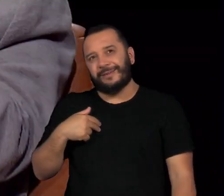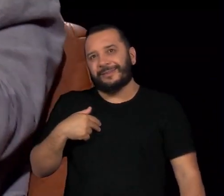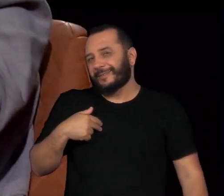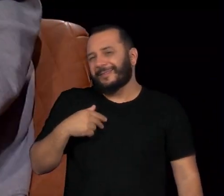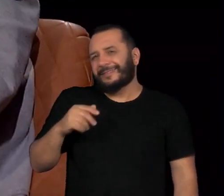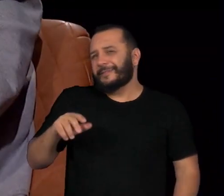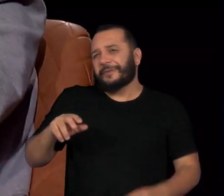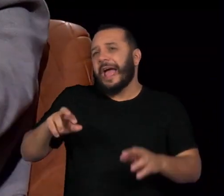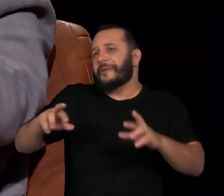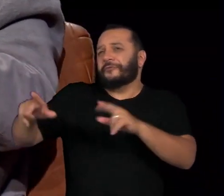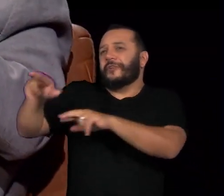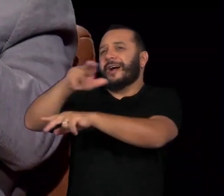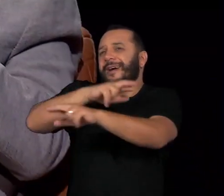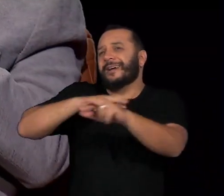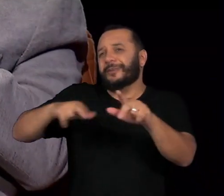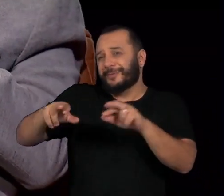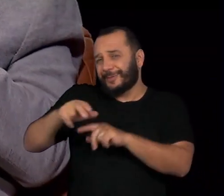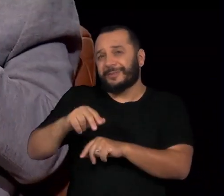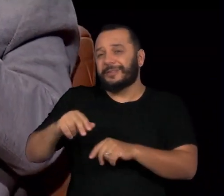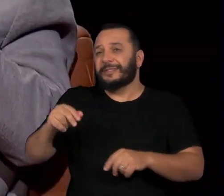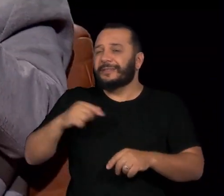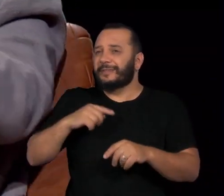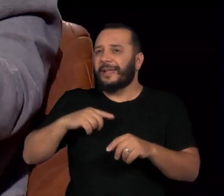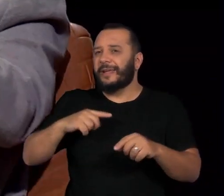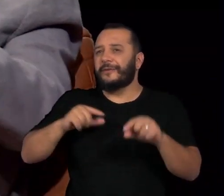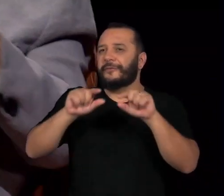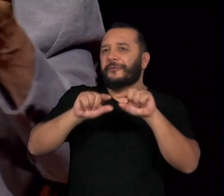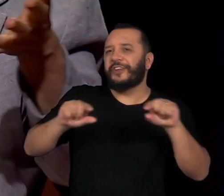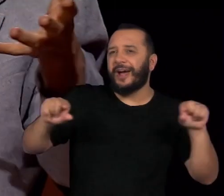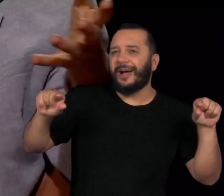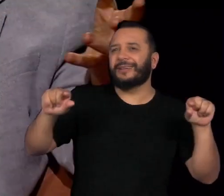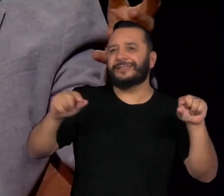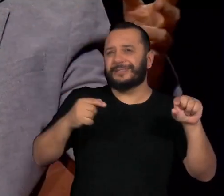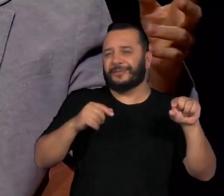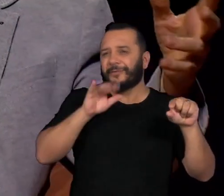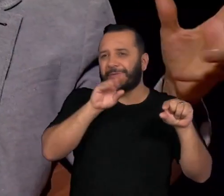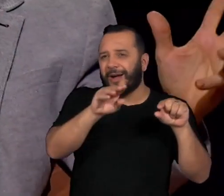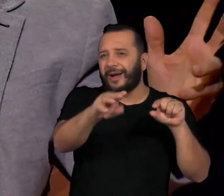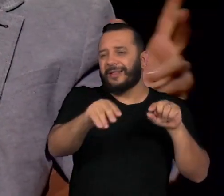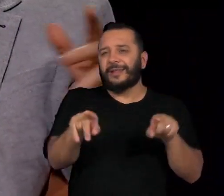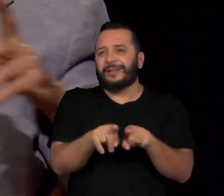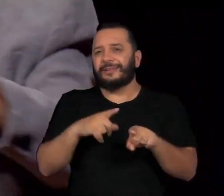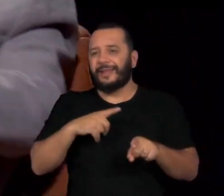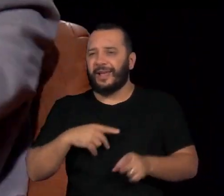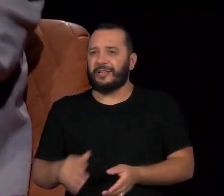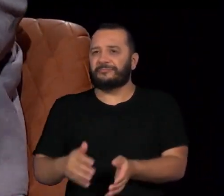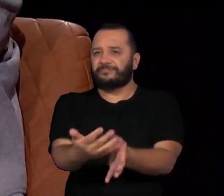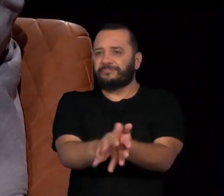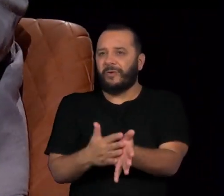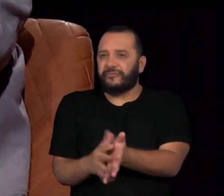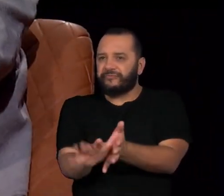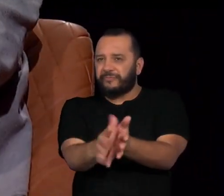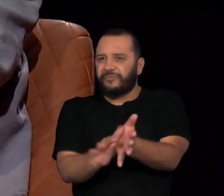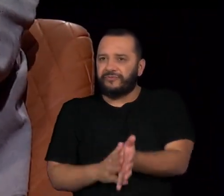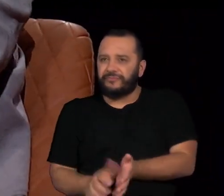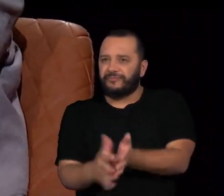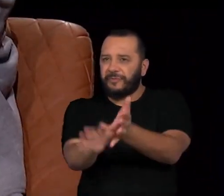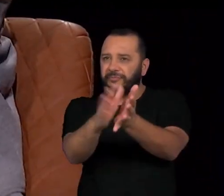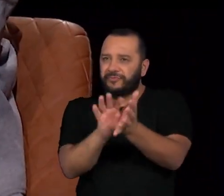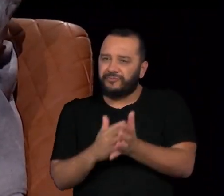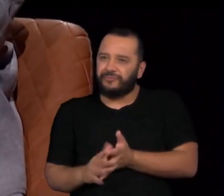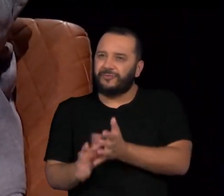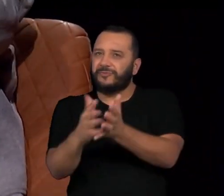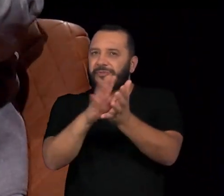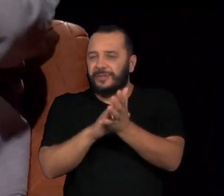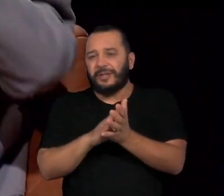muito vers aqui eles tiram um verso eles batem um pandeiro e tem uma um cômico muito gestual